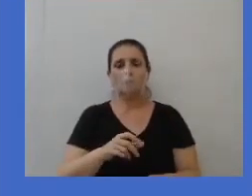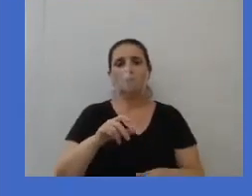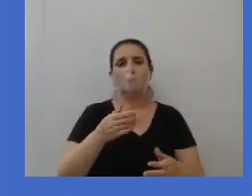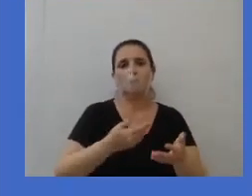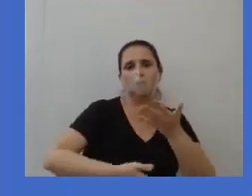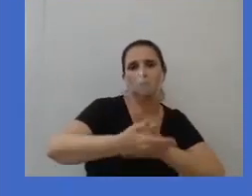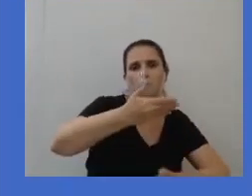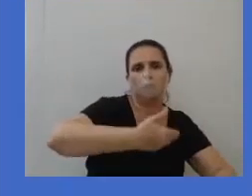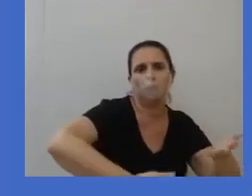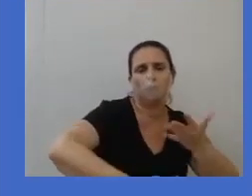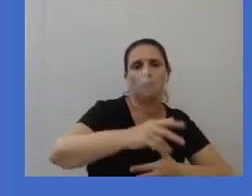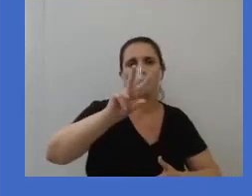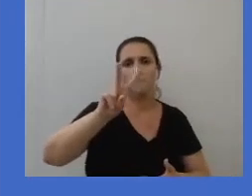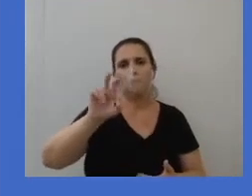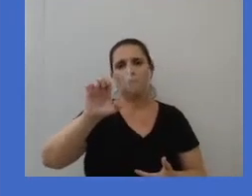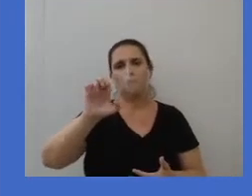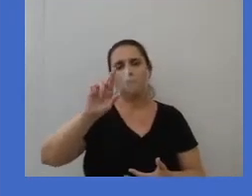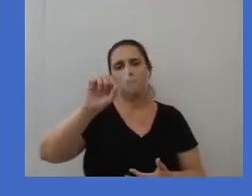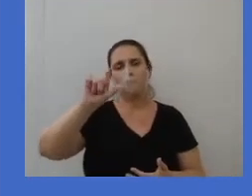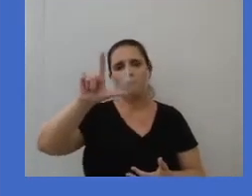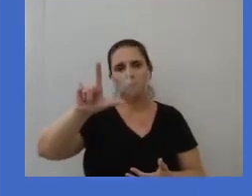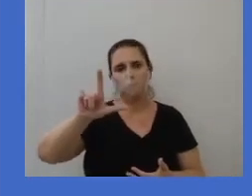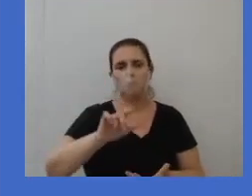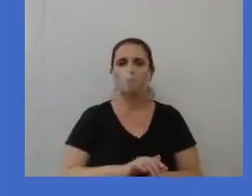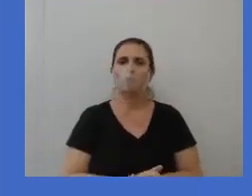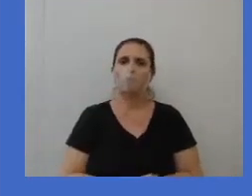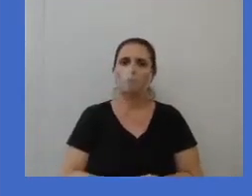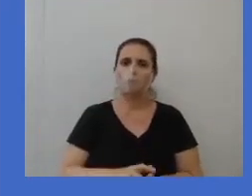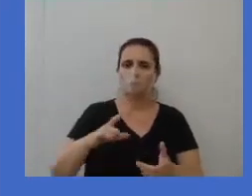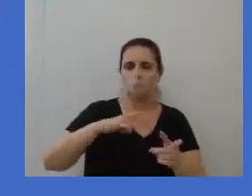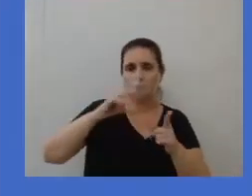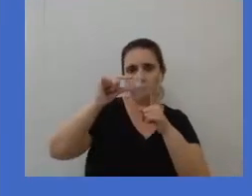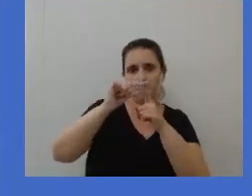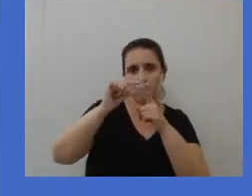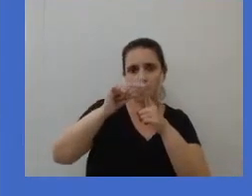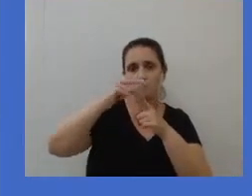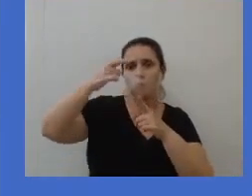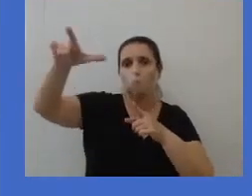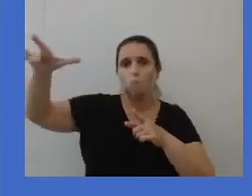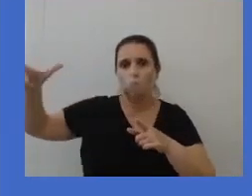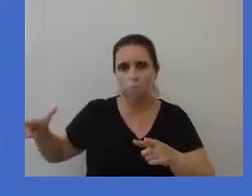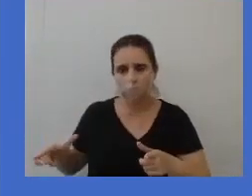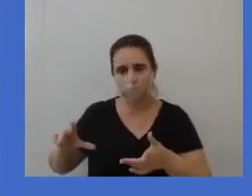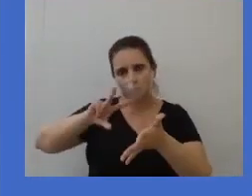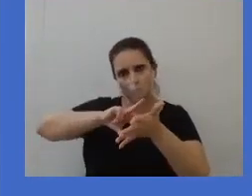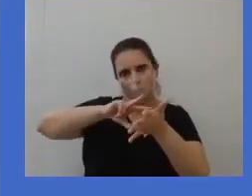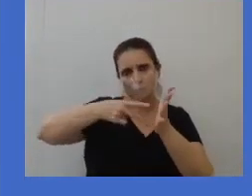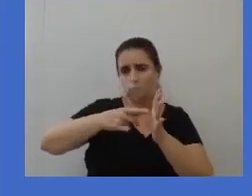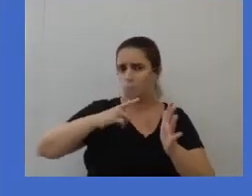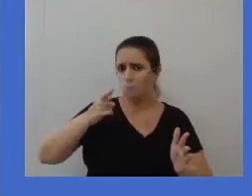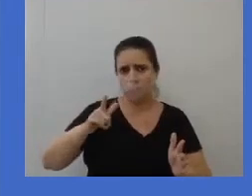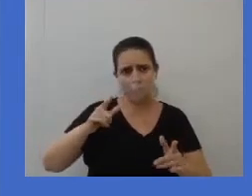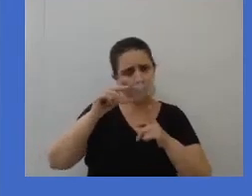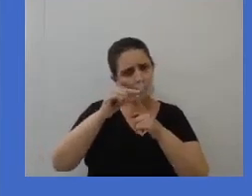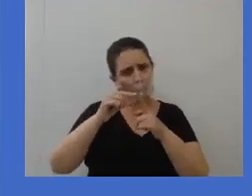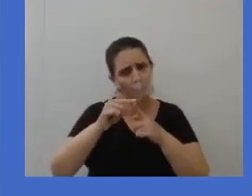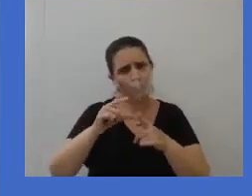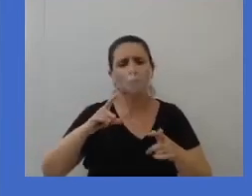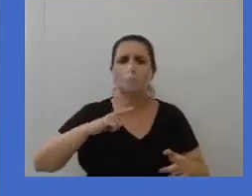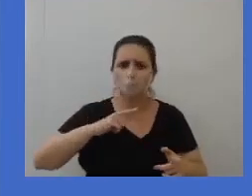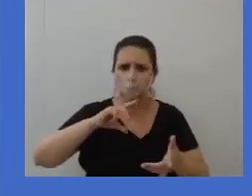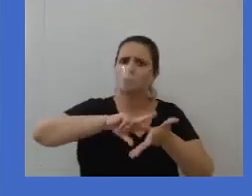com outras semioses. A relação do que tem palavra com outras coisas que não tem palavra, mas que